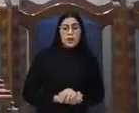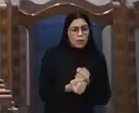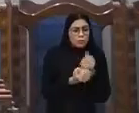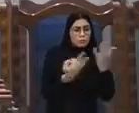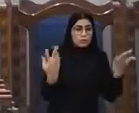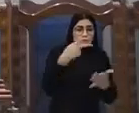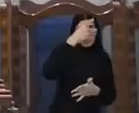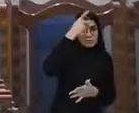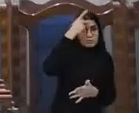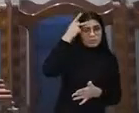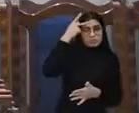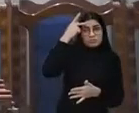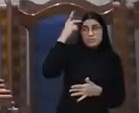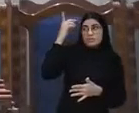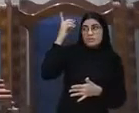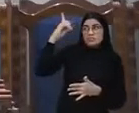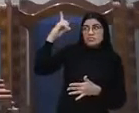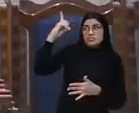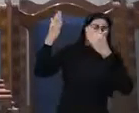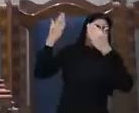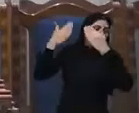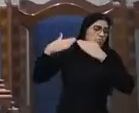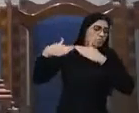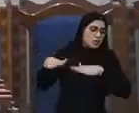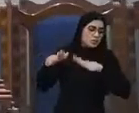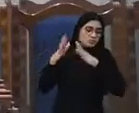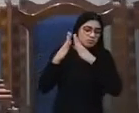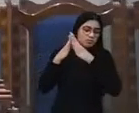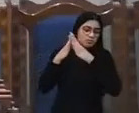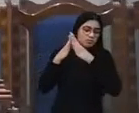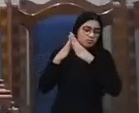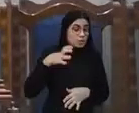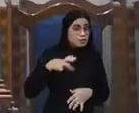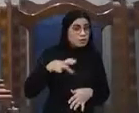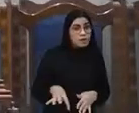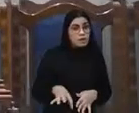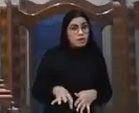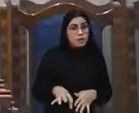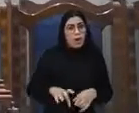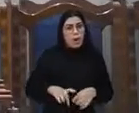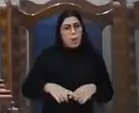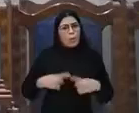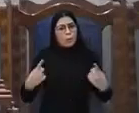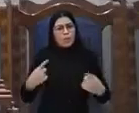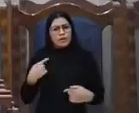mas nós nunca vamos ser evolucionistas. Nós vamos continuar sendo